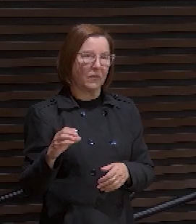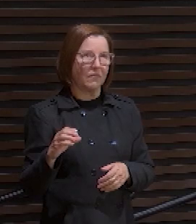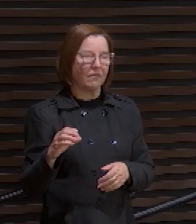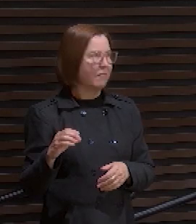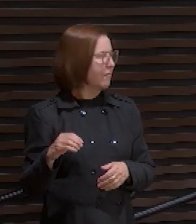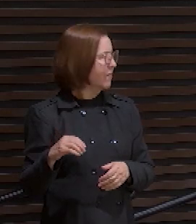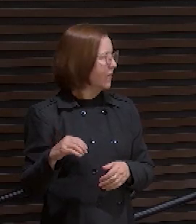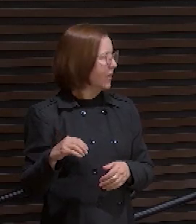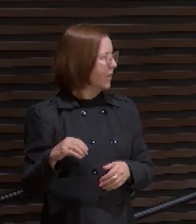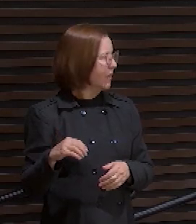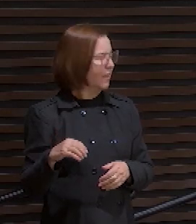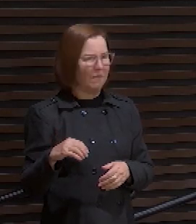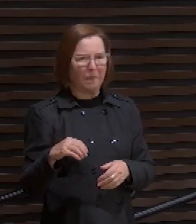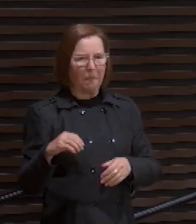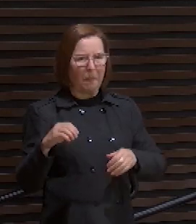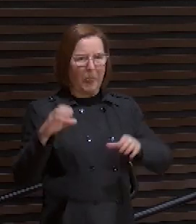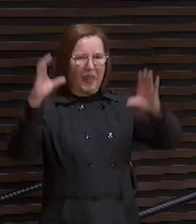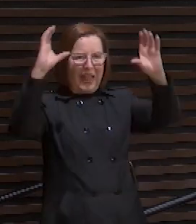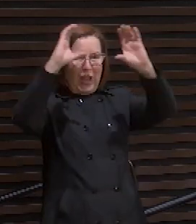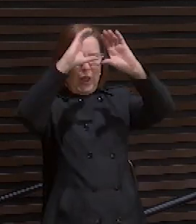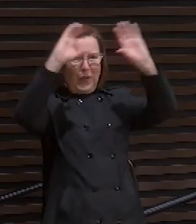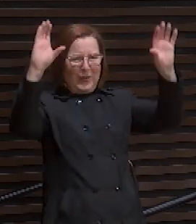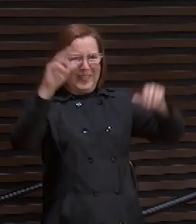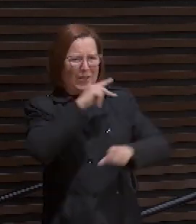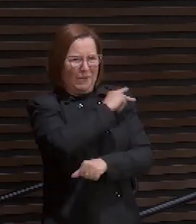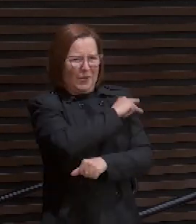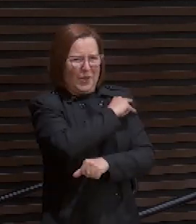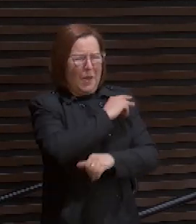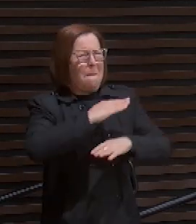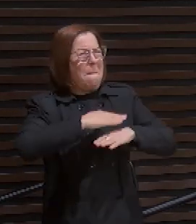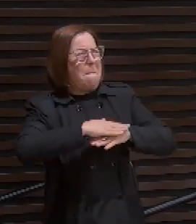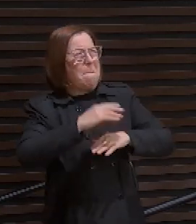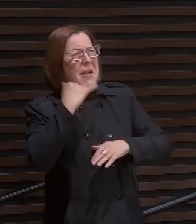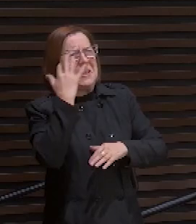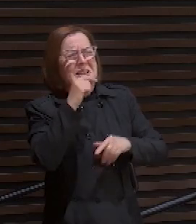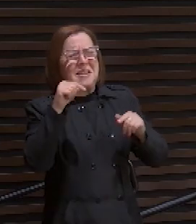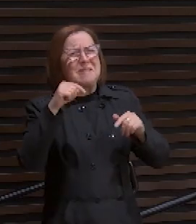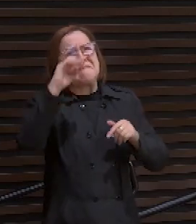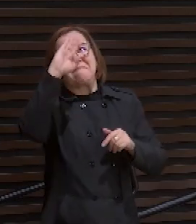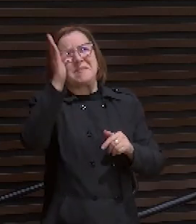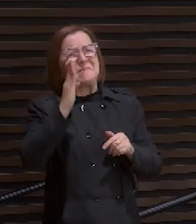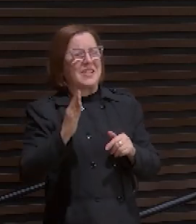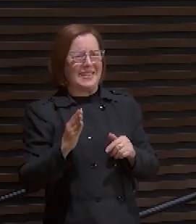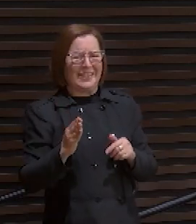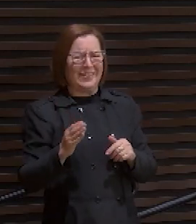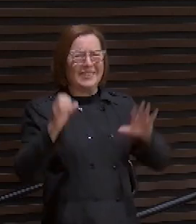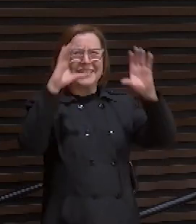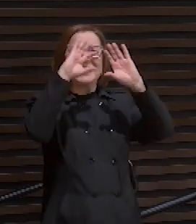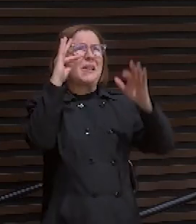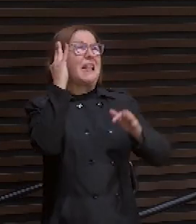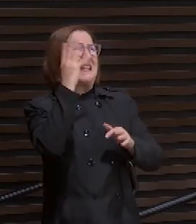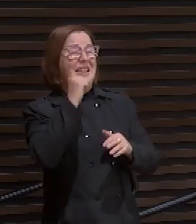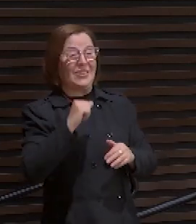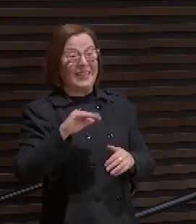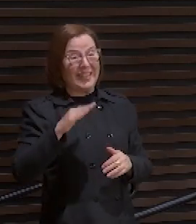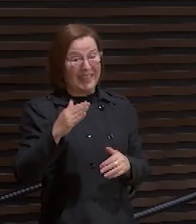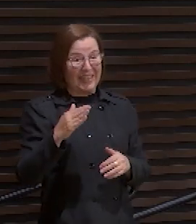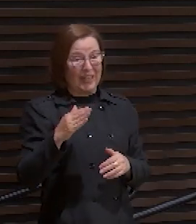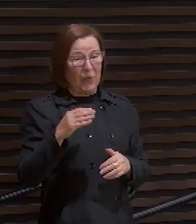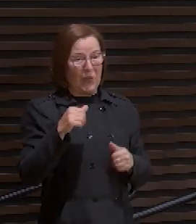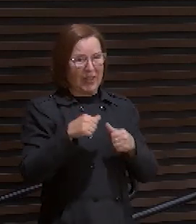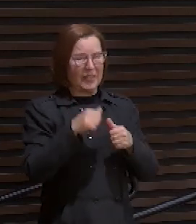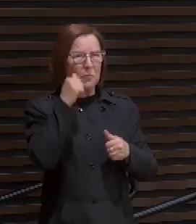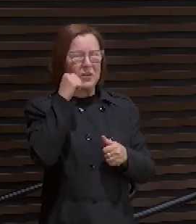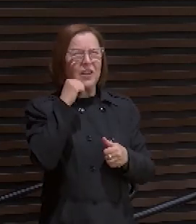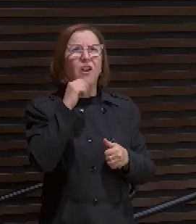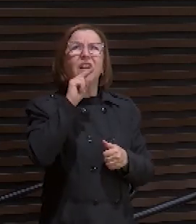contado para vocês, que é o céu mais lindo do Brasil. Não tem céu mais bonito. Então, Dona Sinhal olhava para o céu e